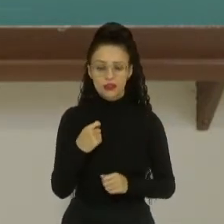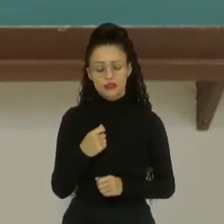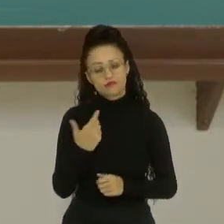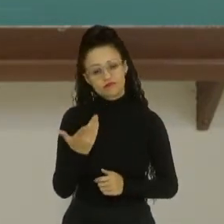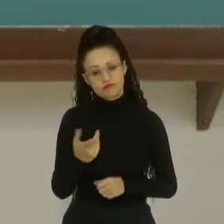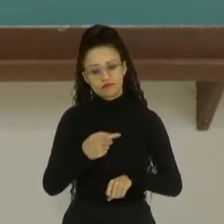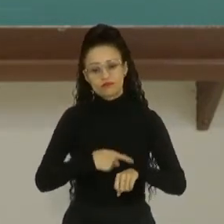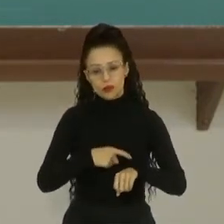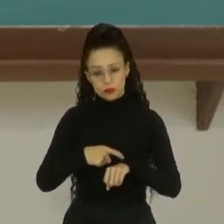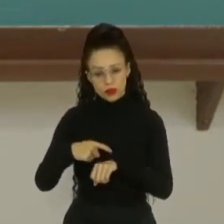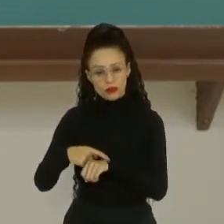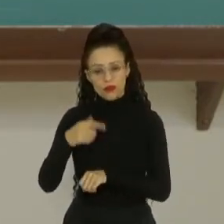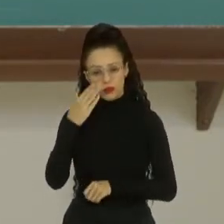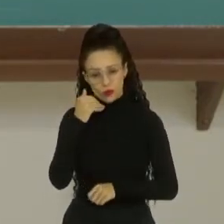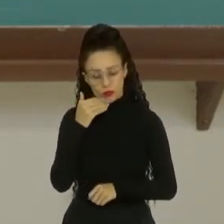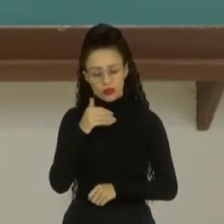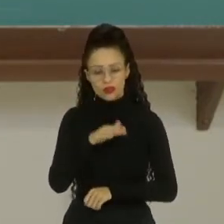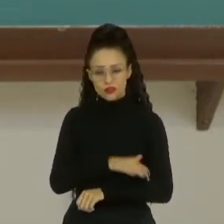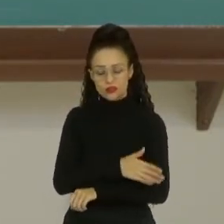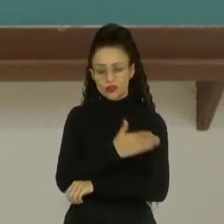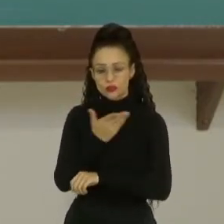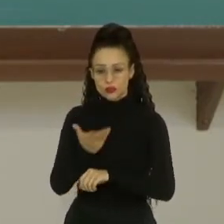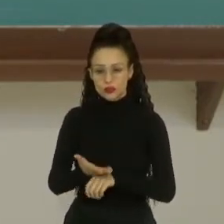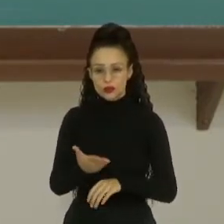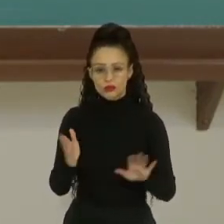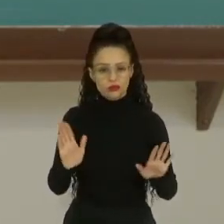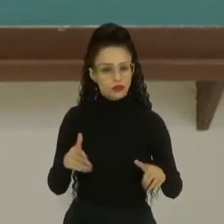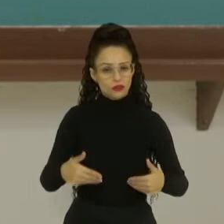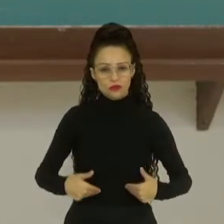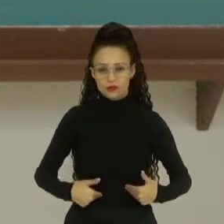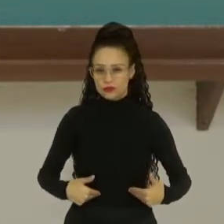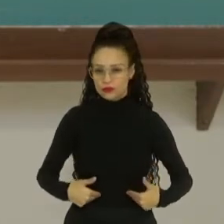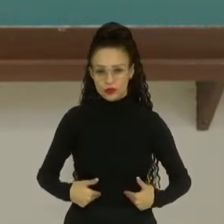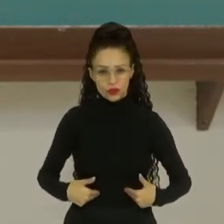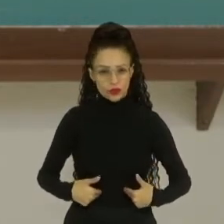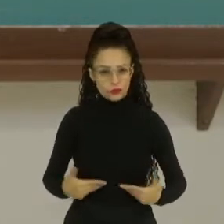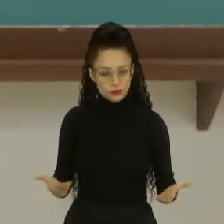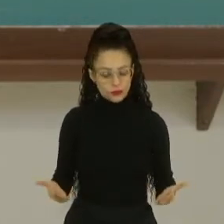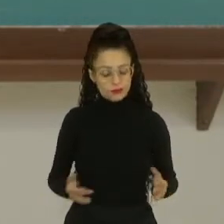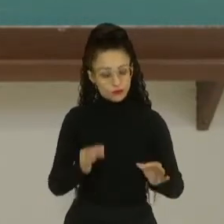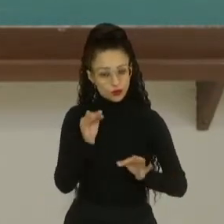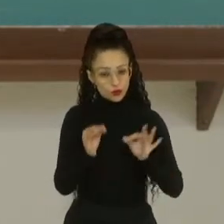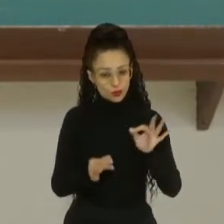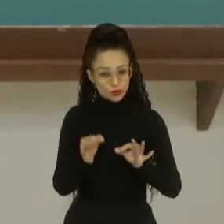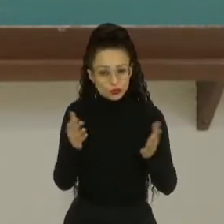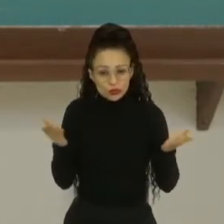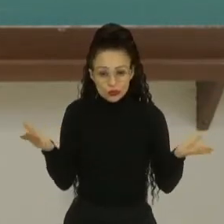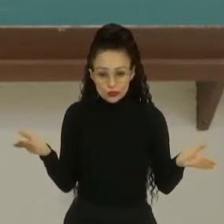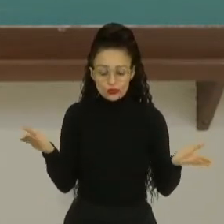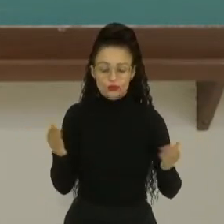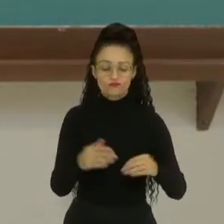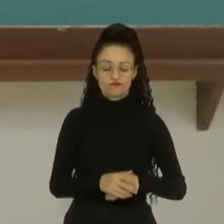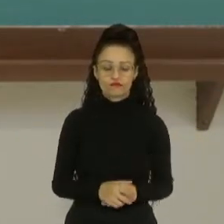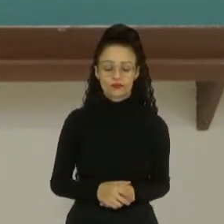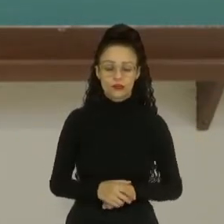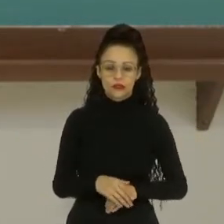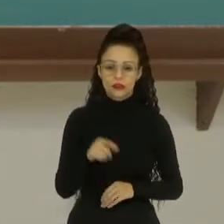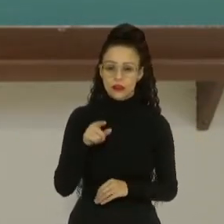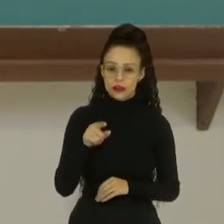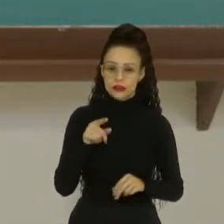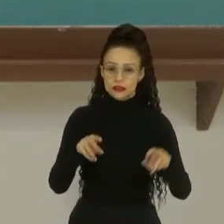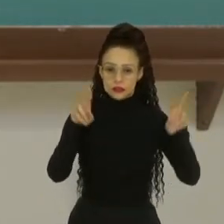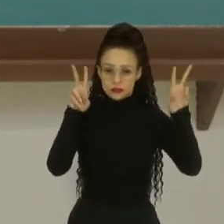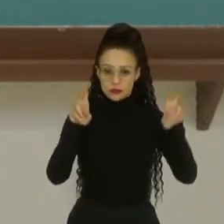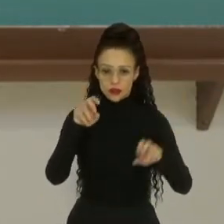outros momentos de refeição, né? E não passarmos fome, né? Seria o justo, beleza? Então, esse tema ele